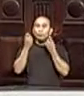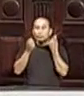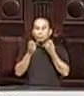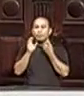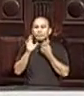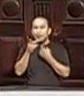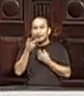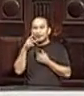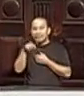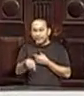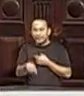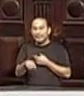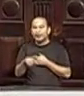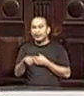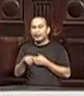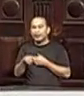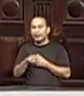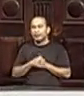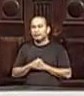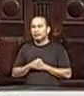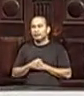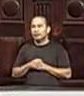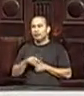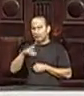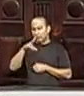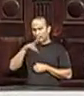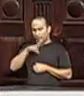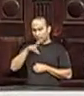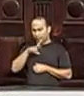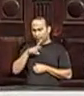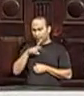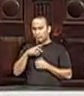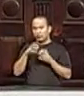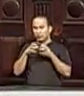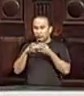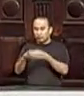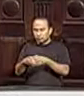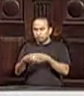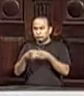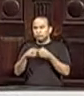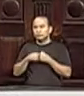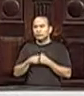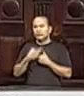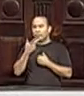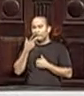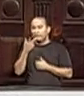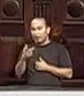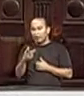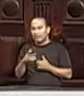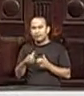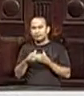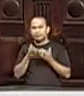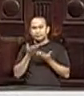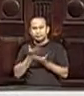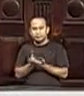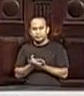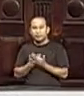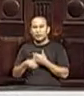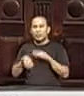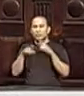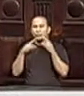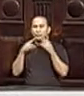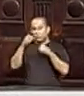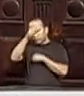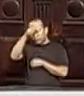eu já coloquei isso nesse plenário e na própria Comissão de Transportes, inclusive requeri à Comissão de Transportes uma audiência